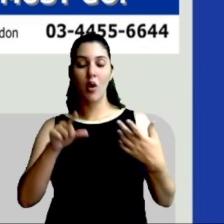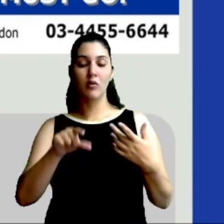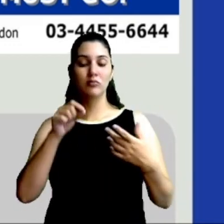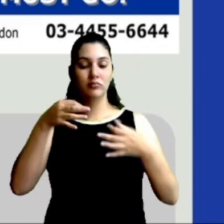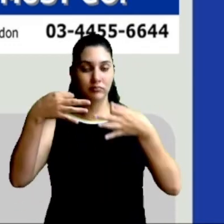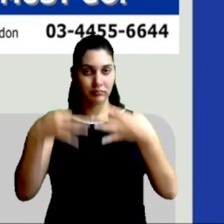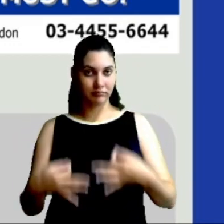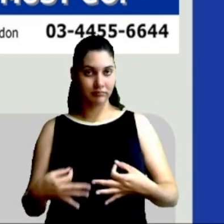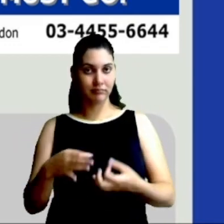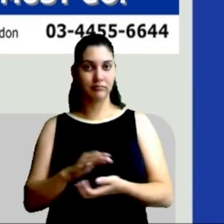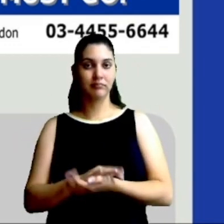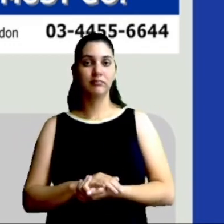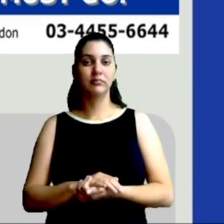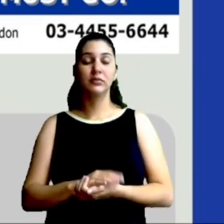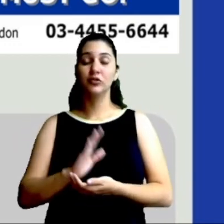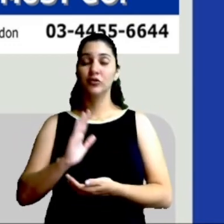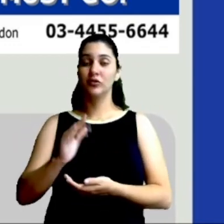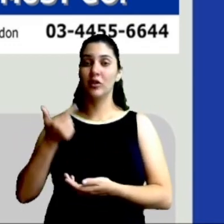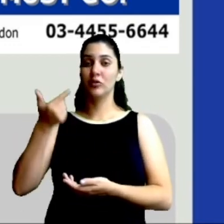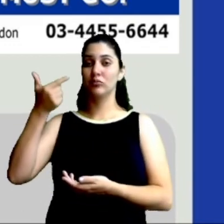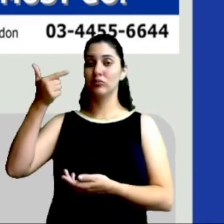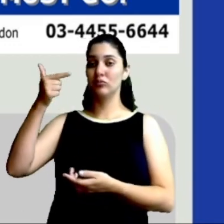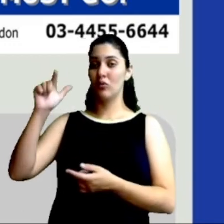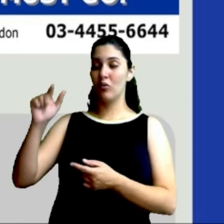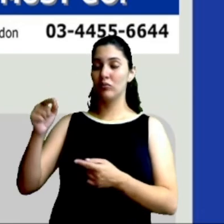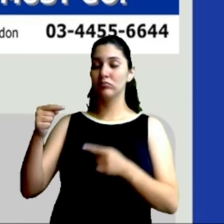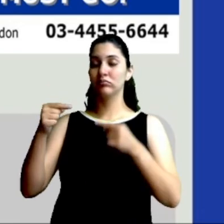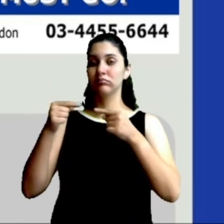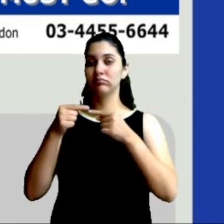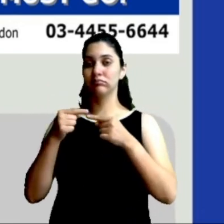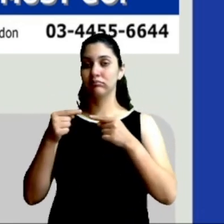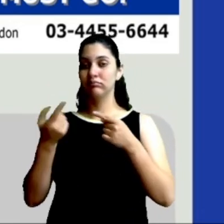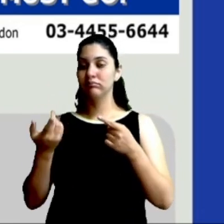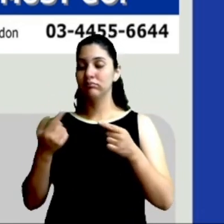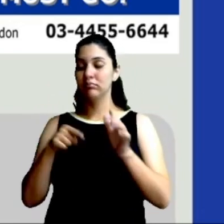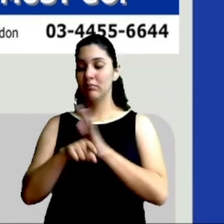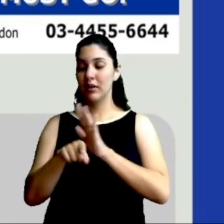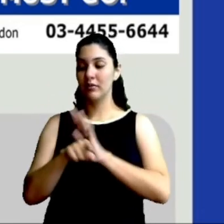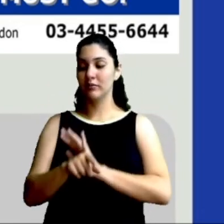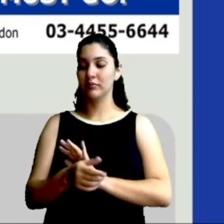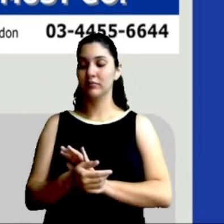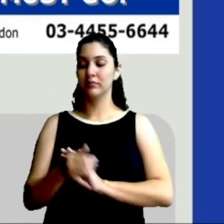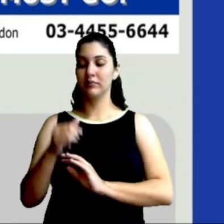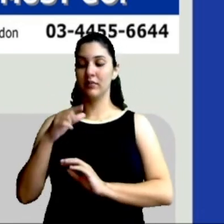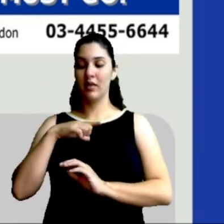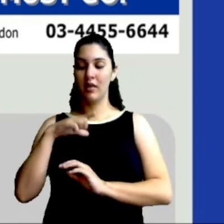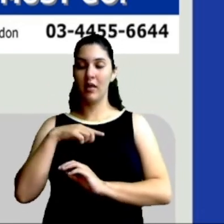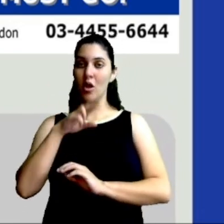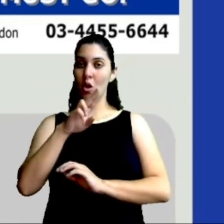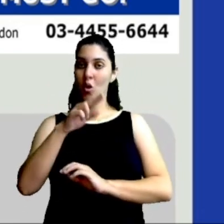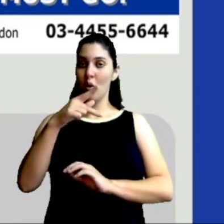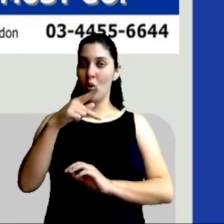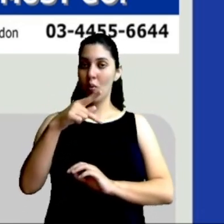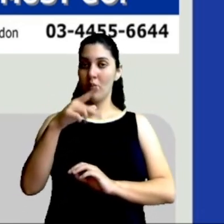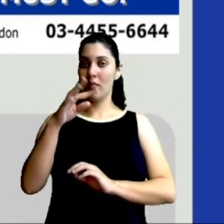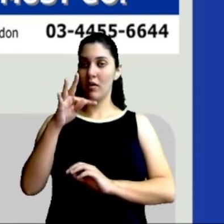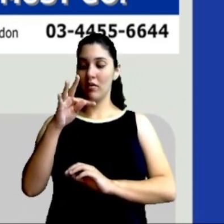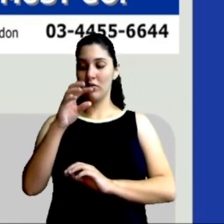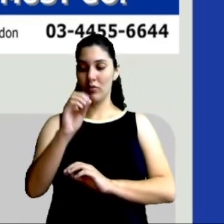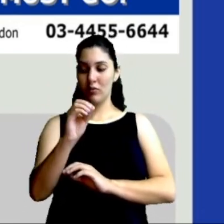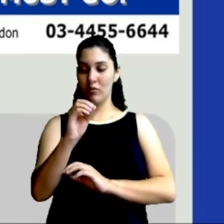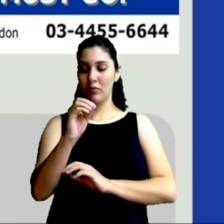certa? Já no outro ponto, eu quero saber, a expressão up to 80%